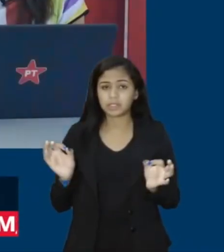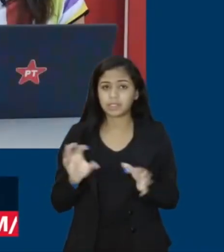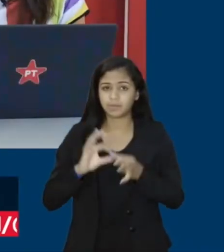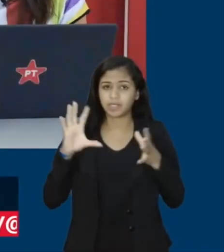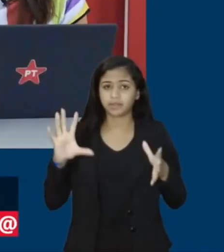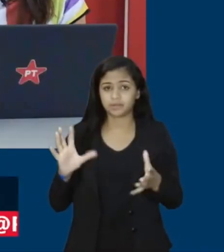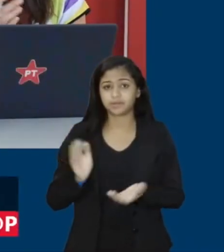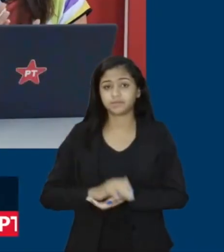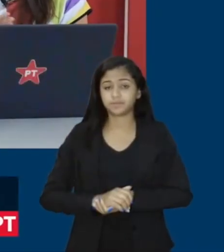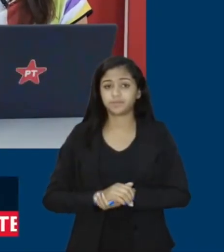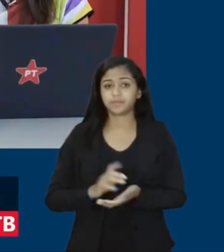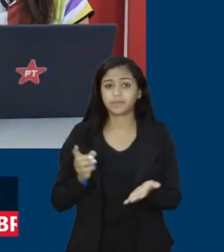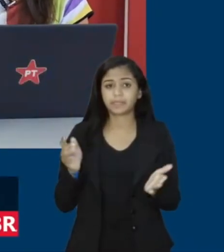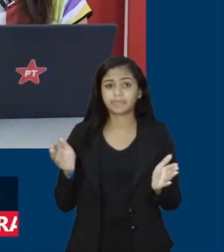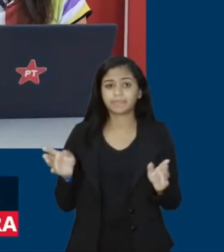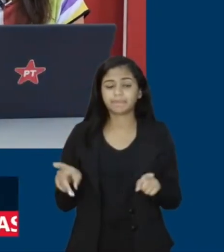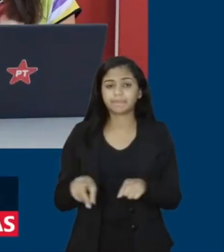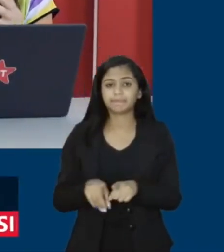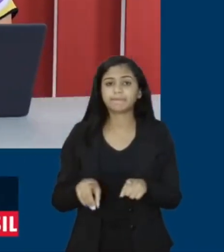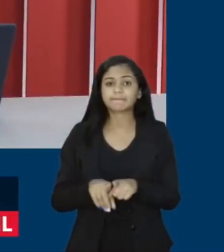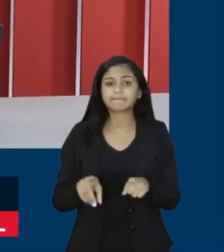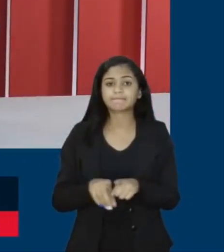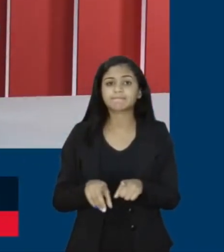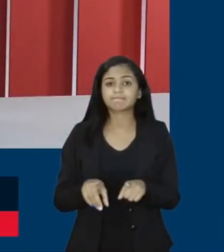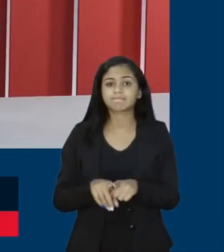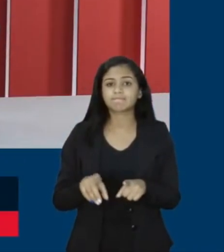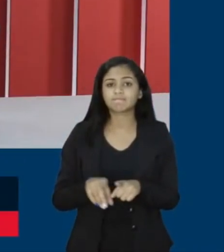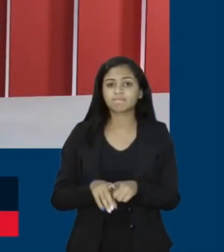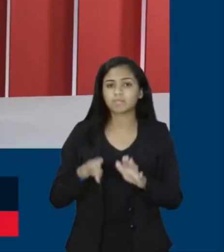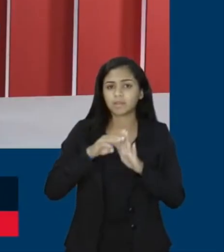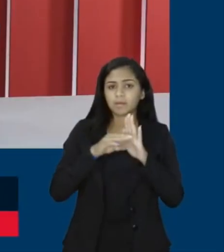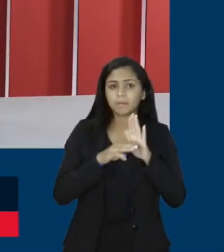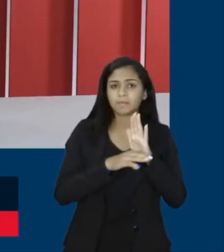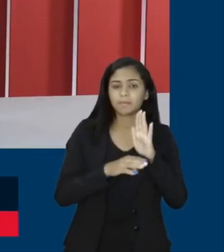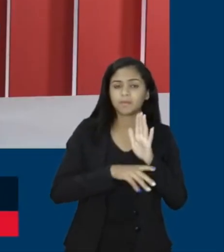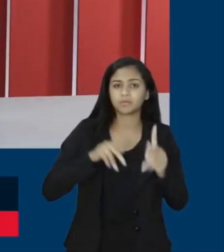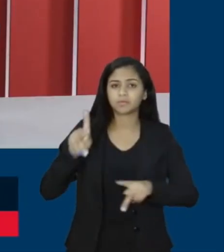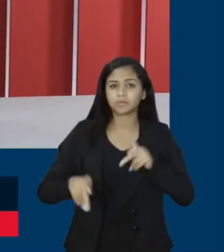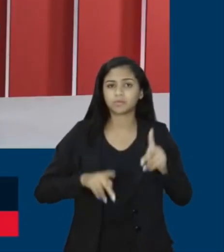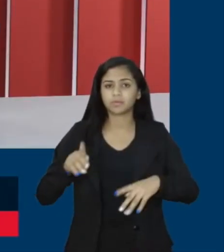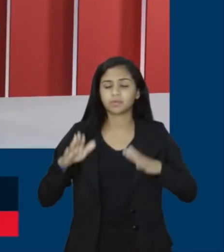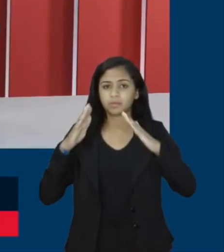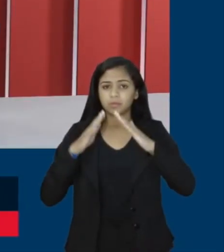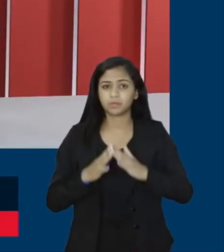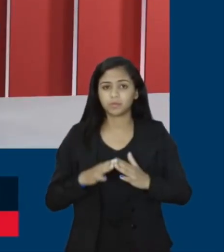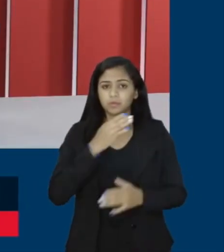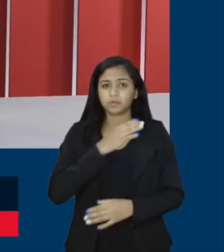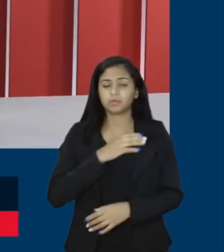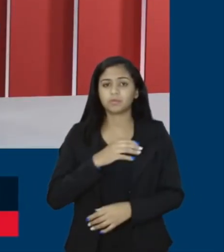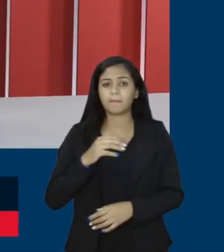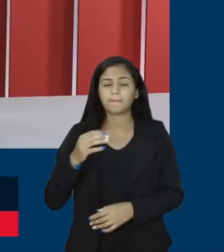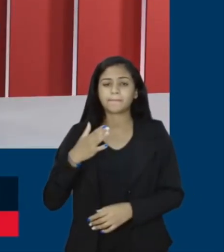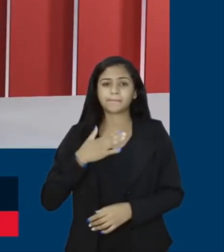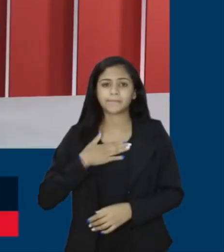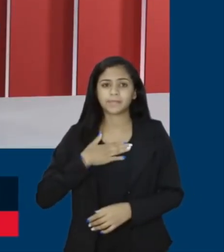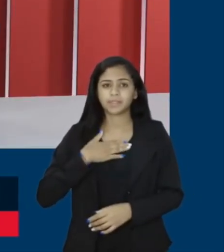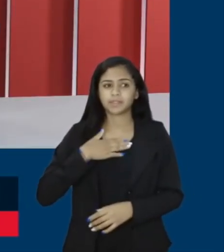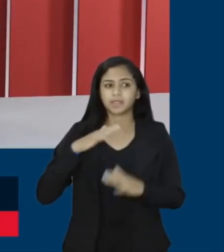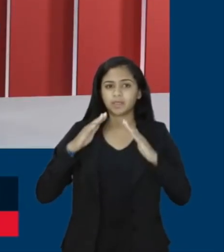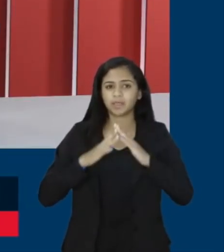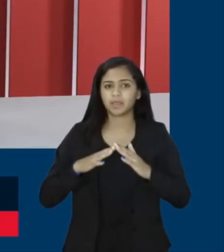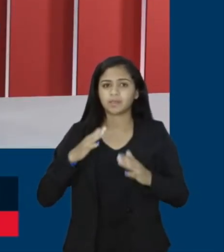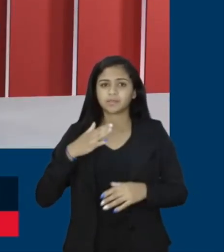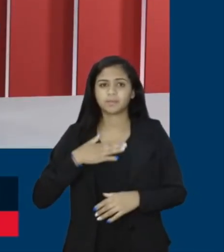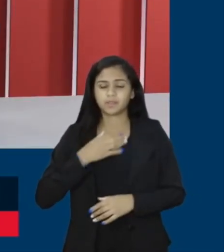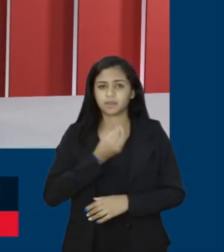E também, né, está na pauta desse novo PAC as moradias populares, né, pelo programa Minha Casa Minha Vida. Como é que foi construída essa agenda